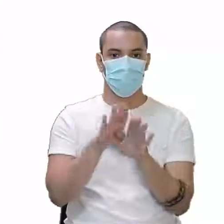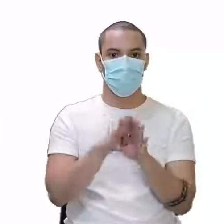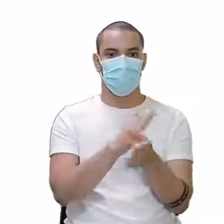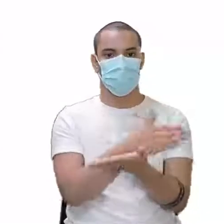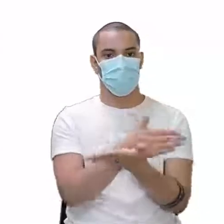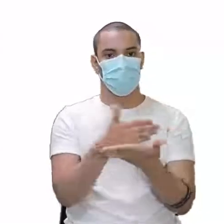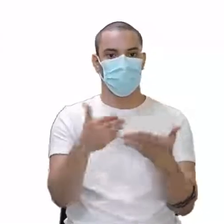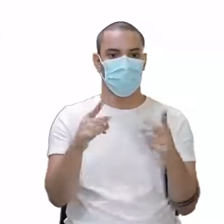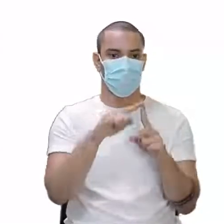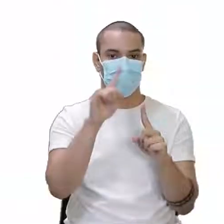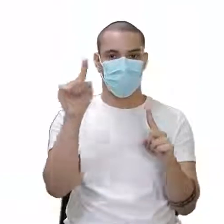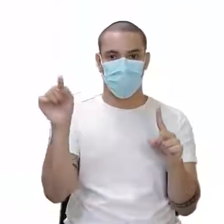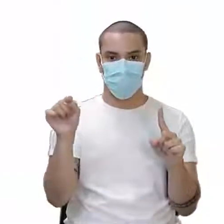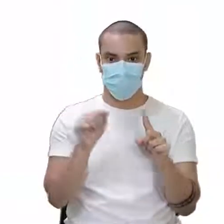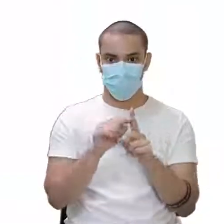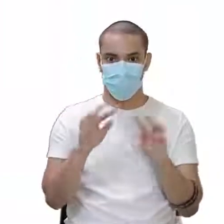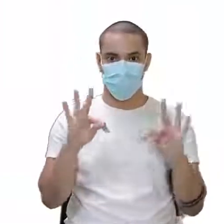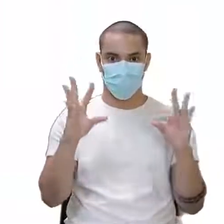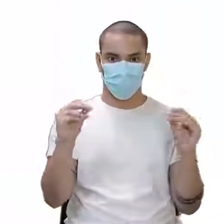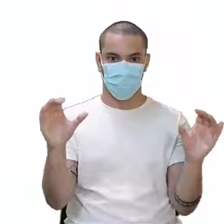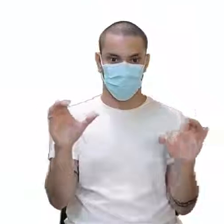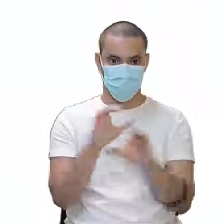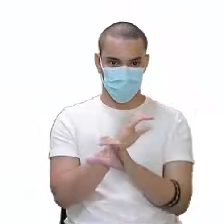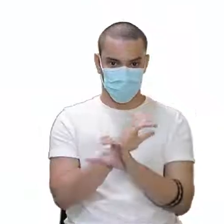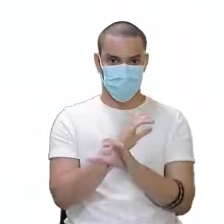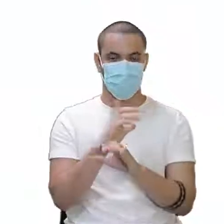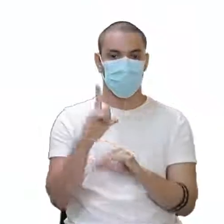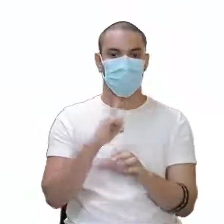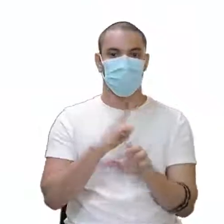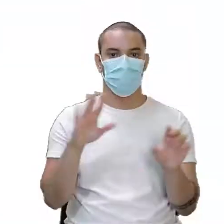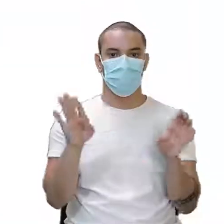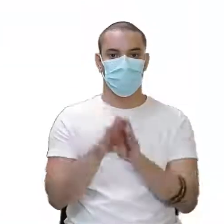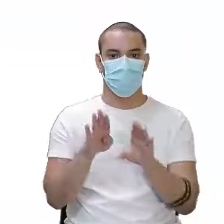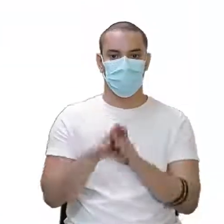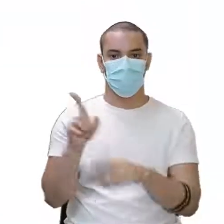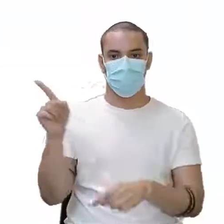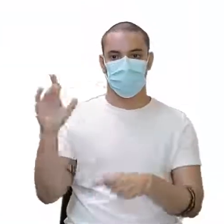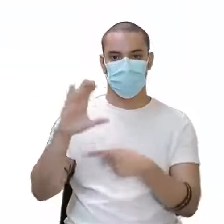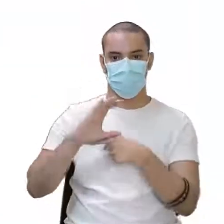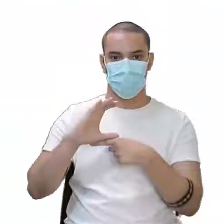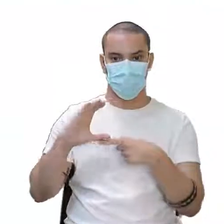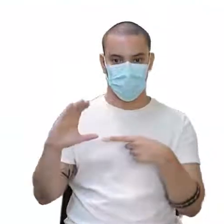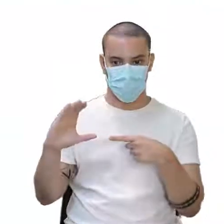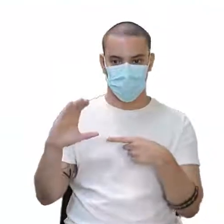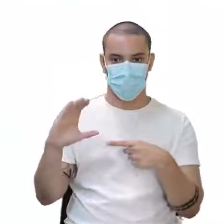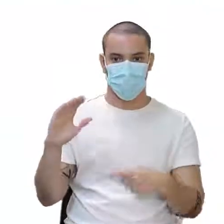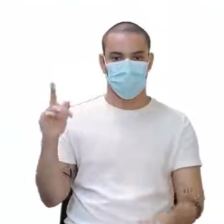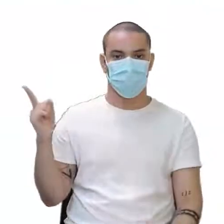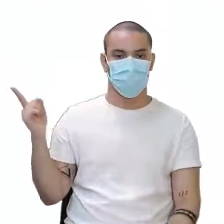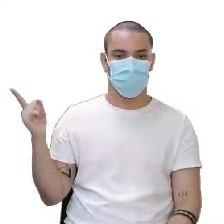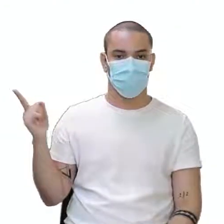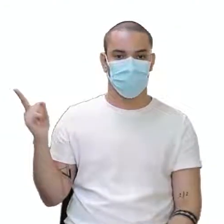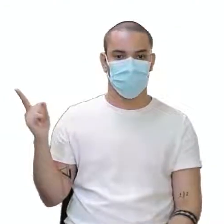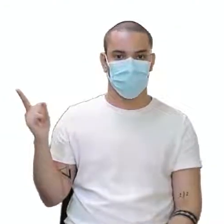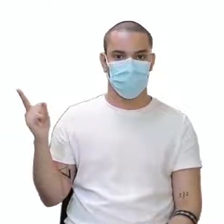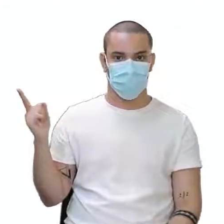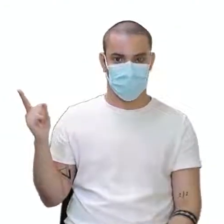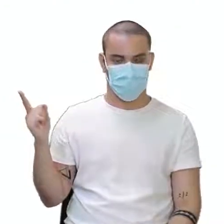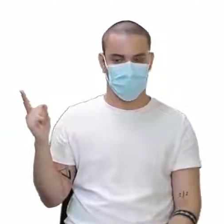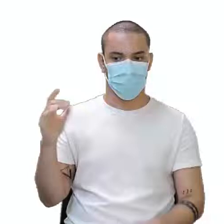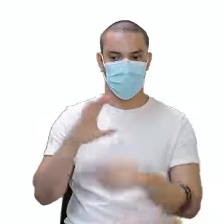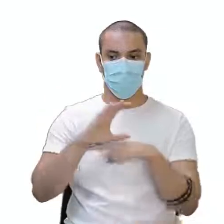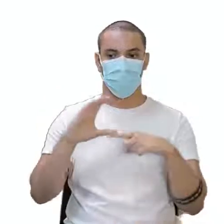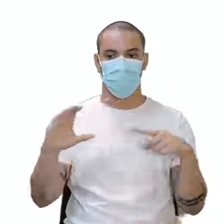iniciando todo o ciclo novamente. E aí a gente tem o ciclo do carbono. Cadê, menino? Carbono, bem aqui, ó. O ciclo